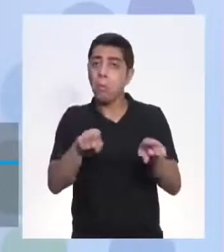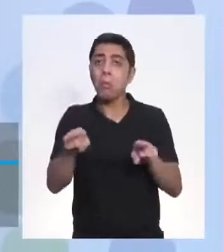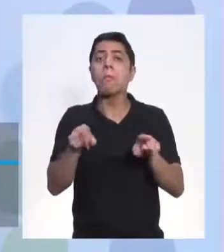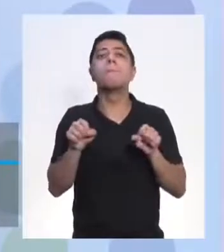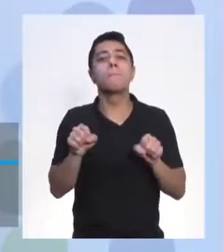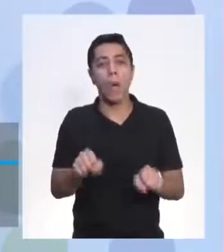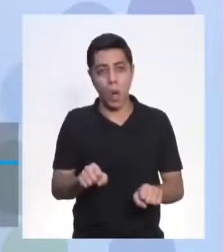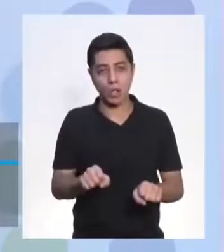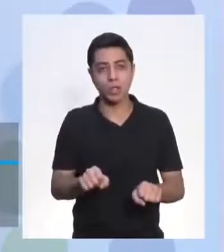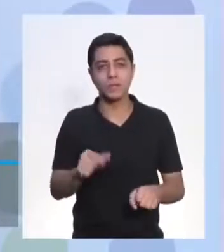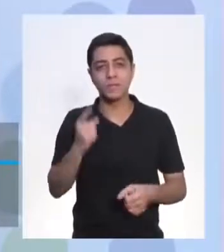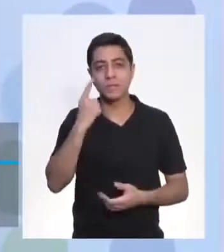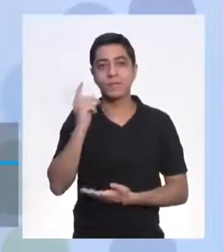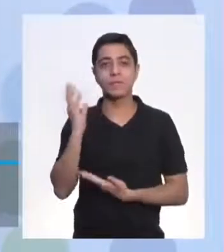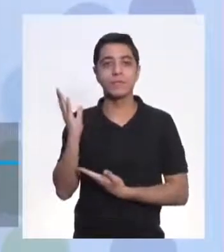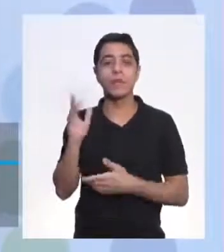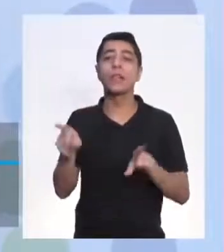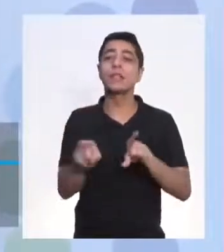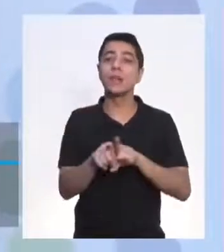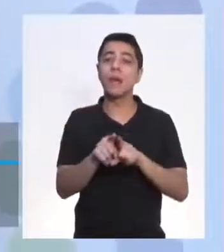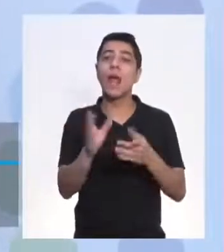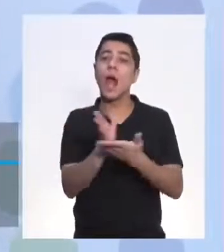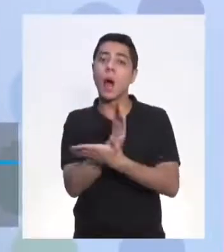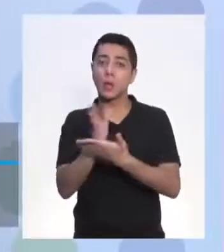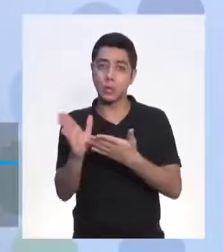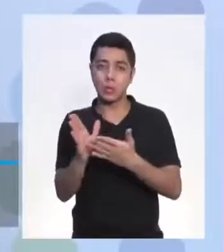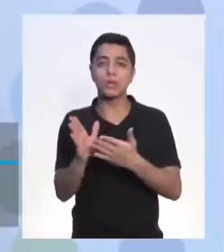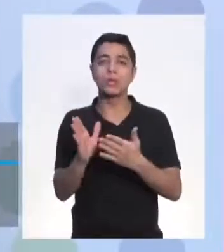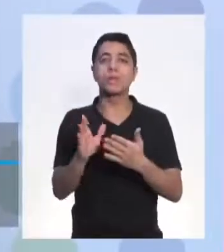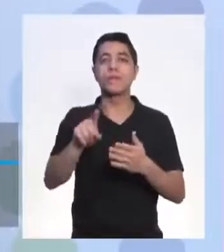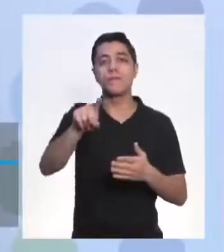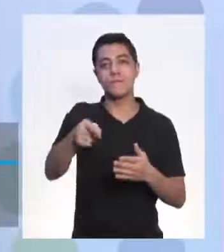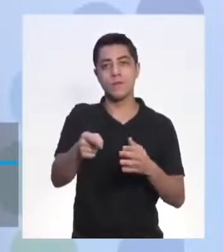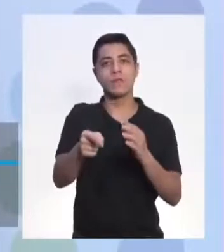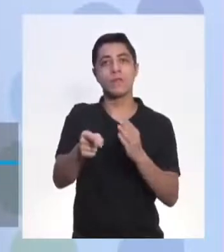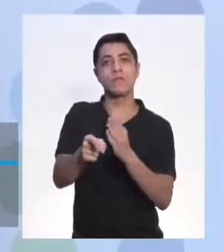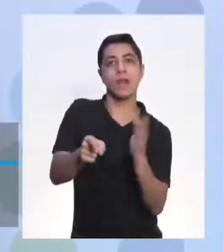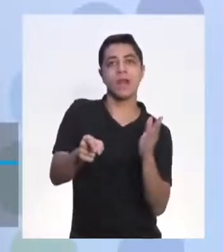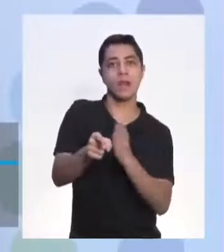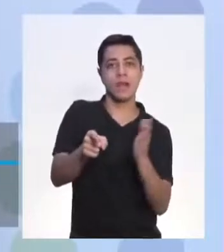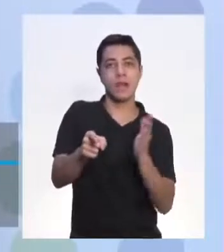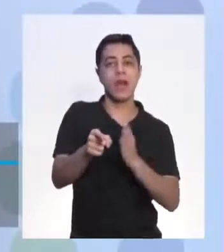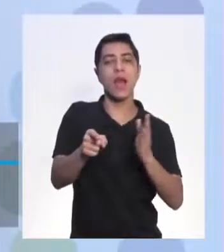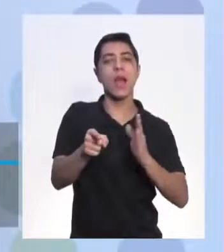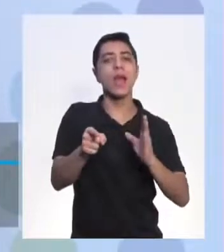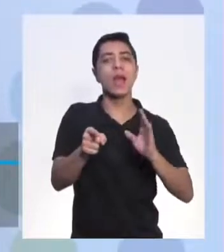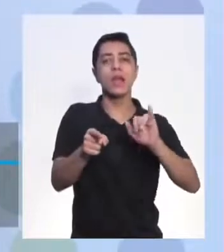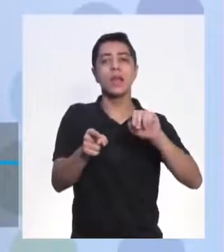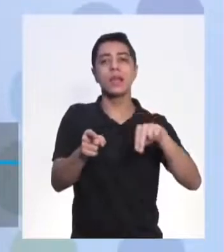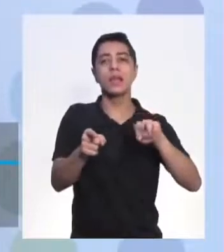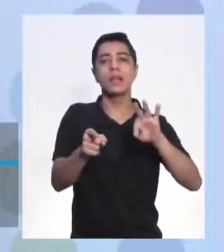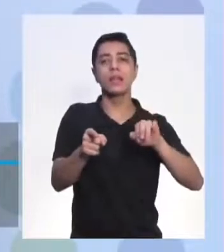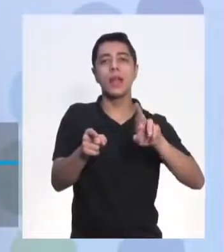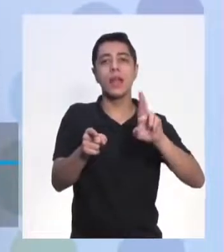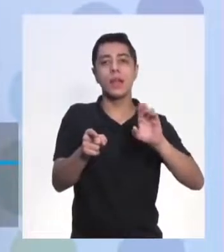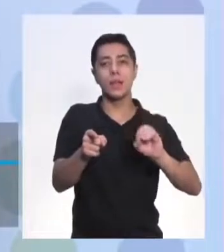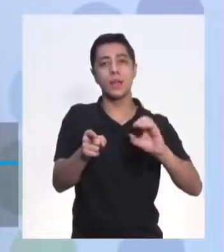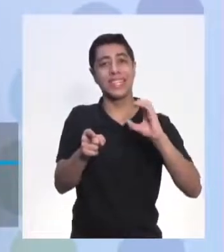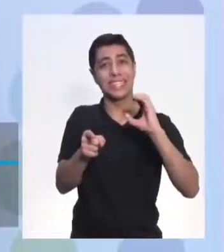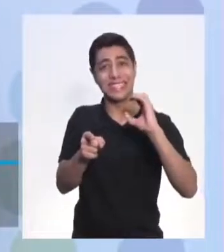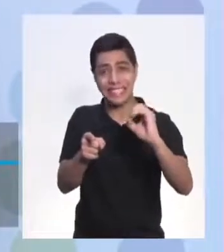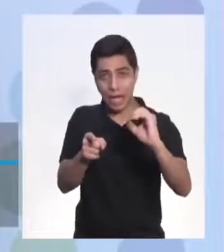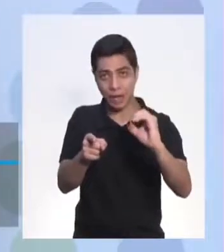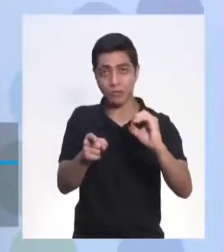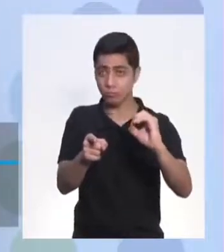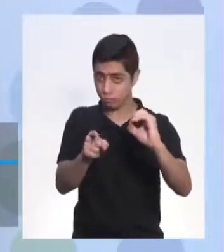inteira é 0. Temos números que serão números decimais exatos negativos. E temos frações que